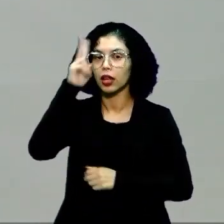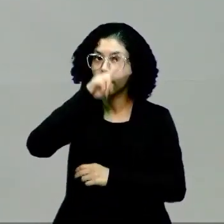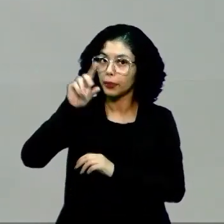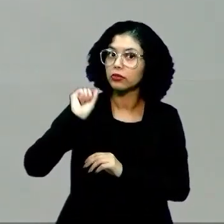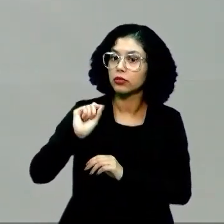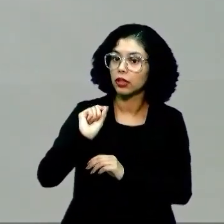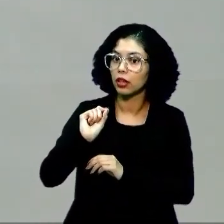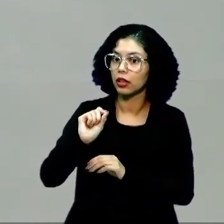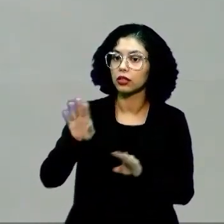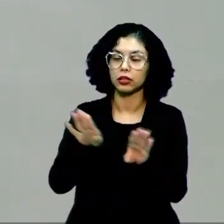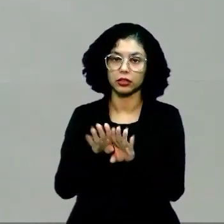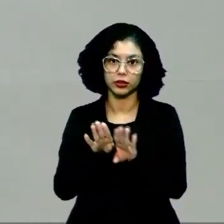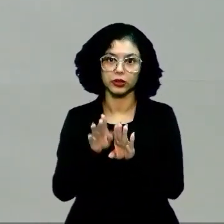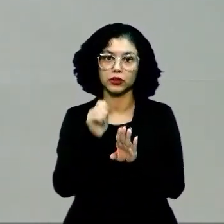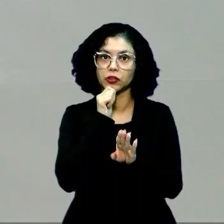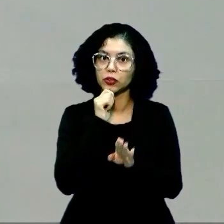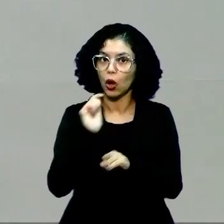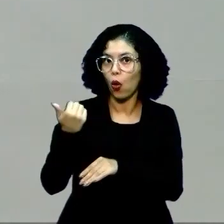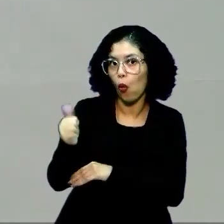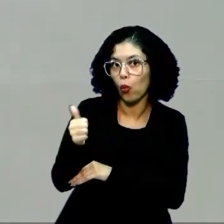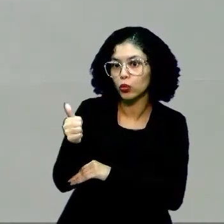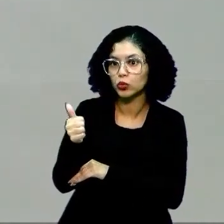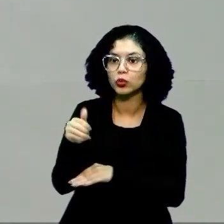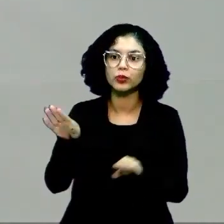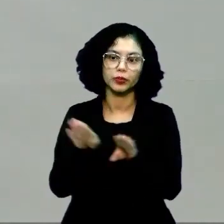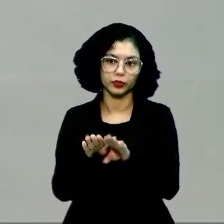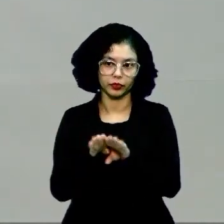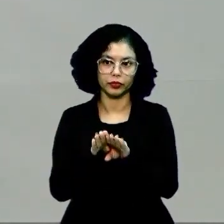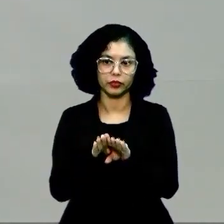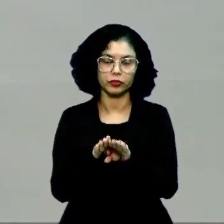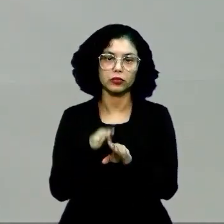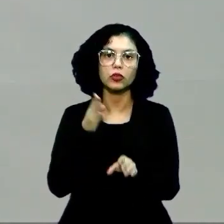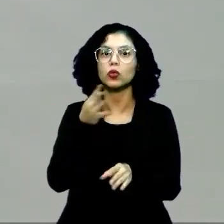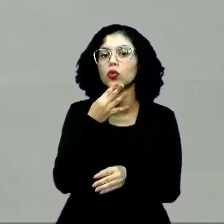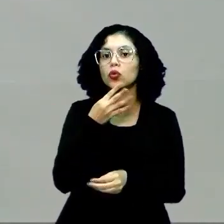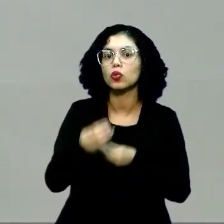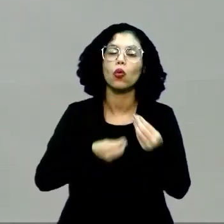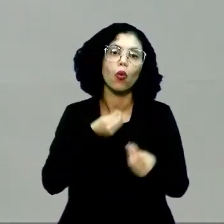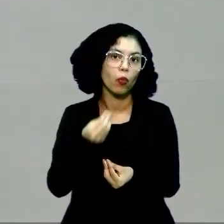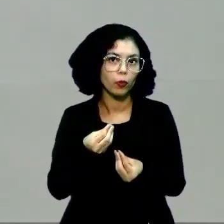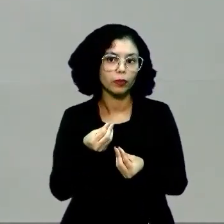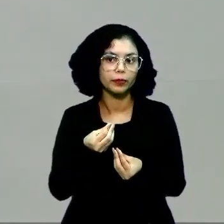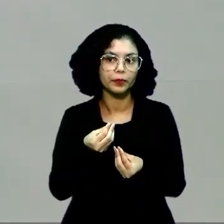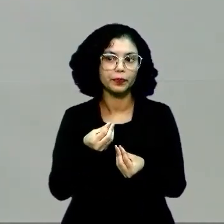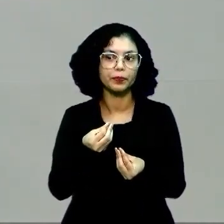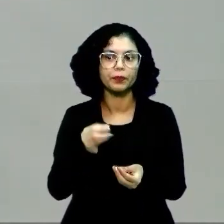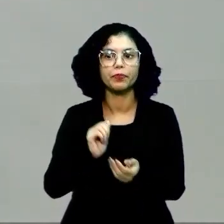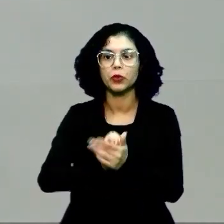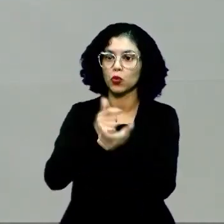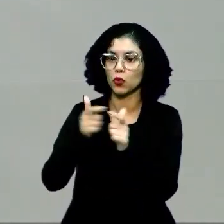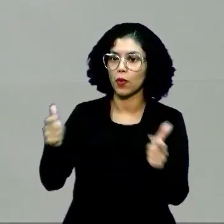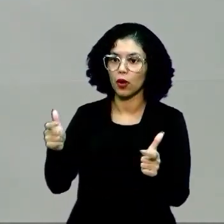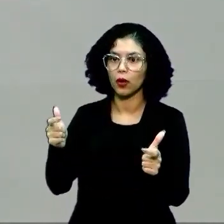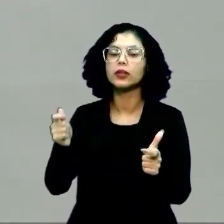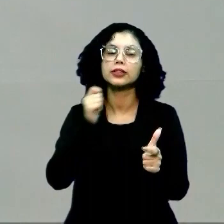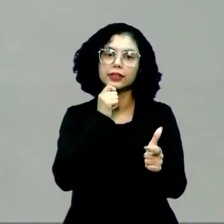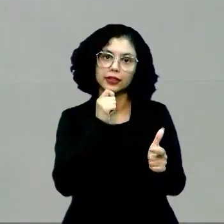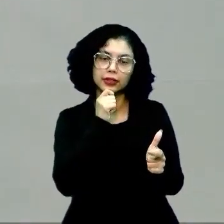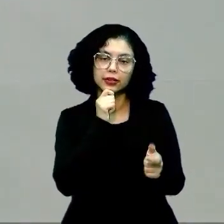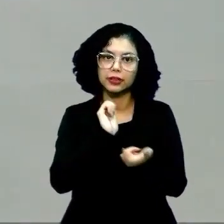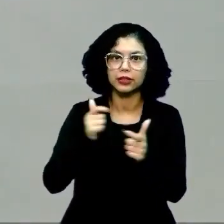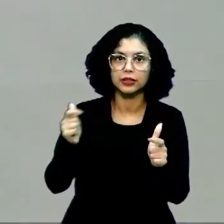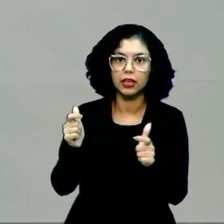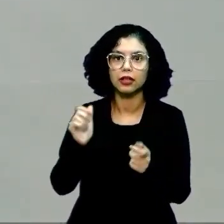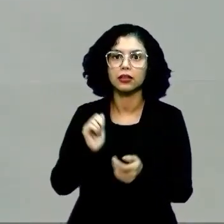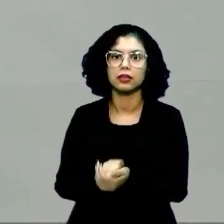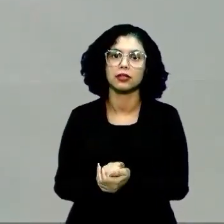também, pessoal, que o 11 de setembro, ele ficou conhecido como um dos maiores ataques da história, e